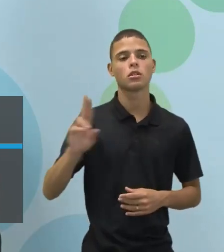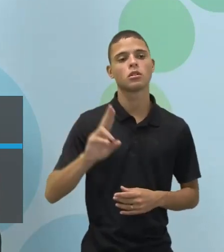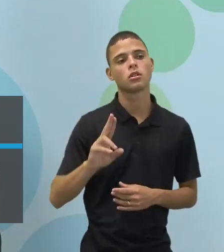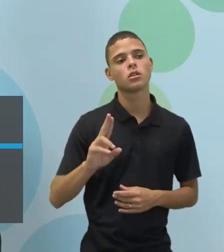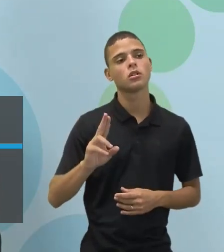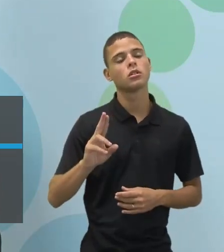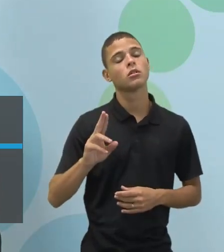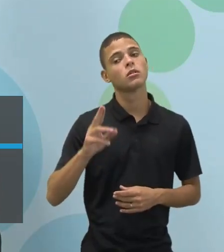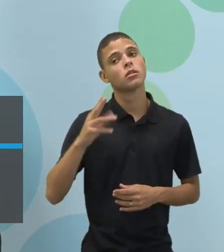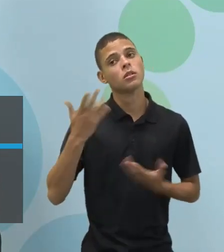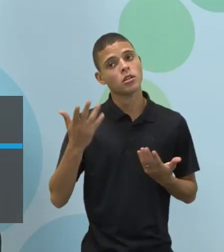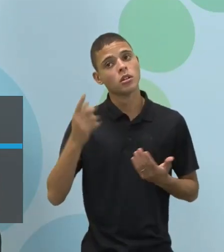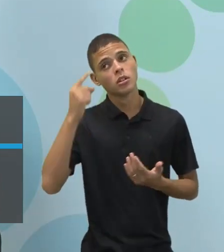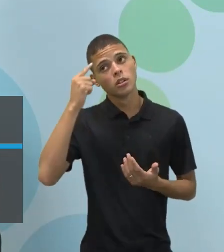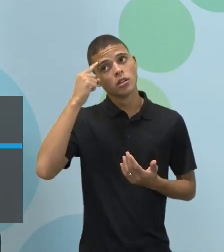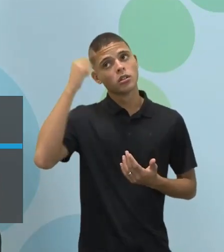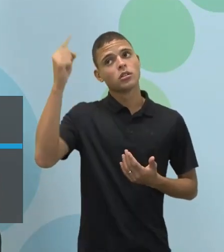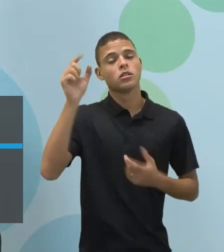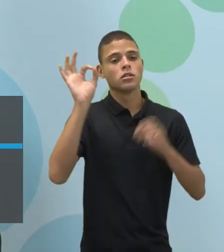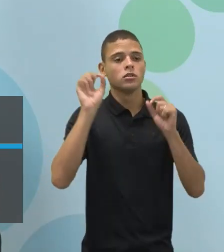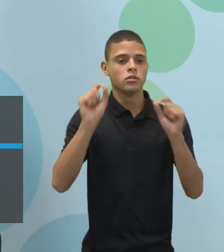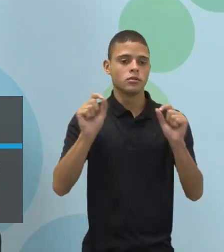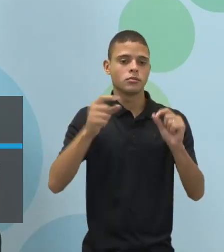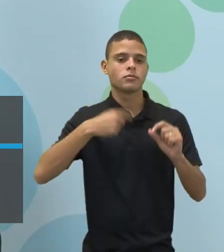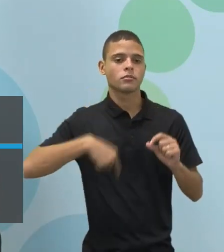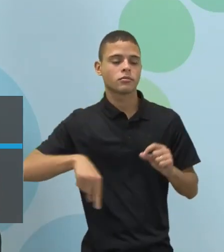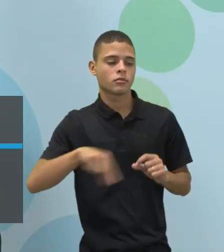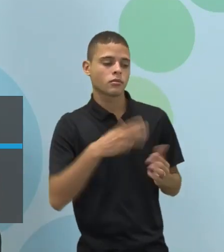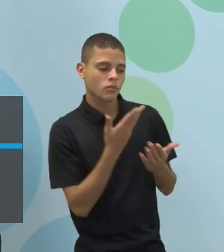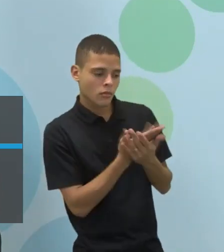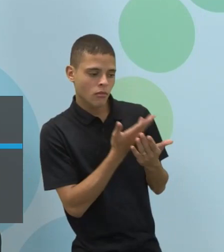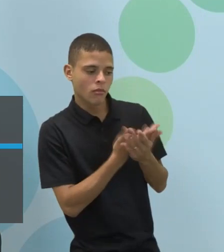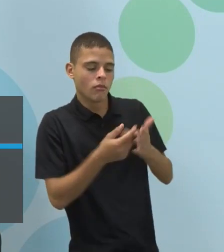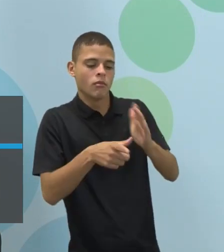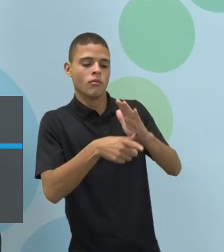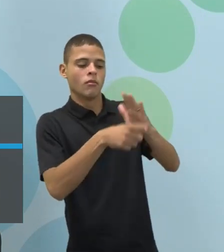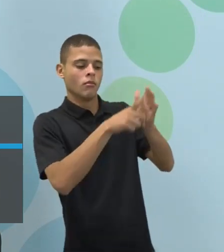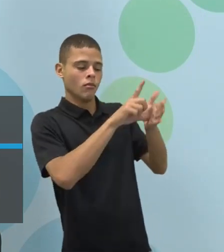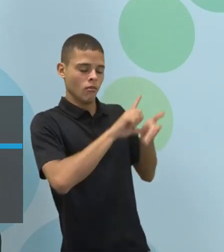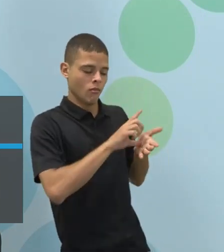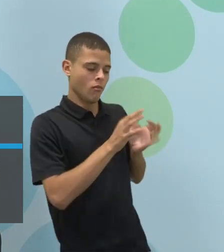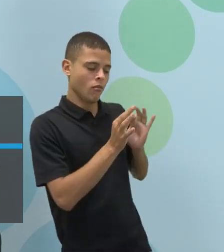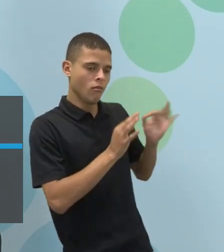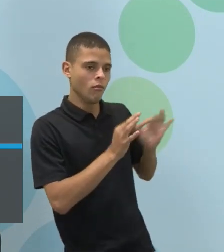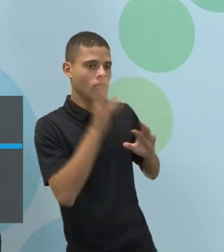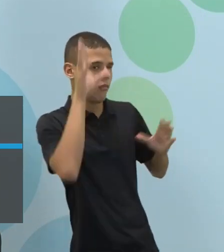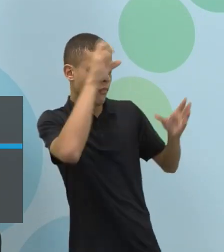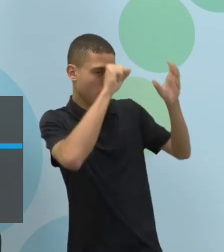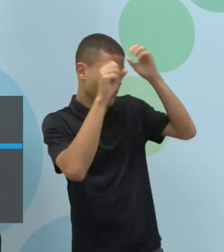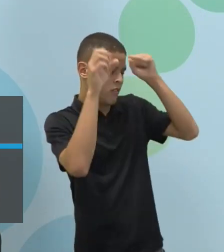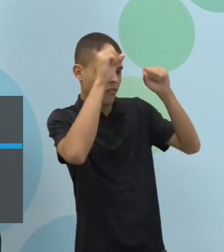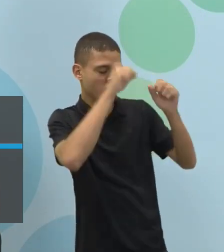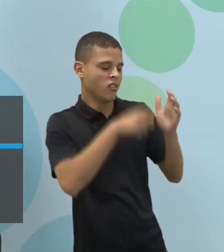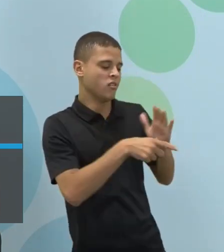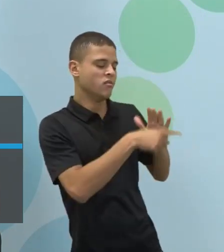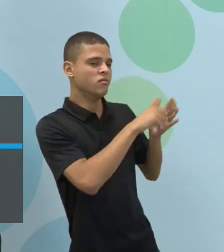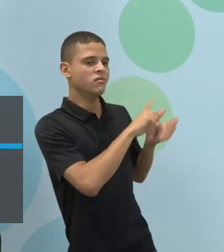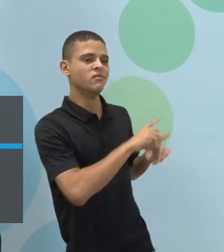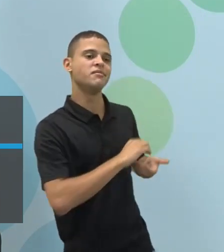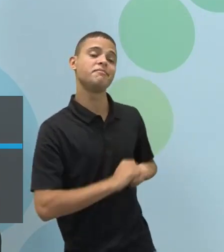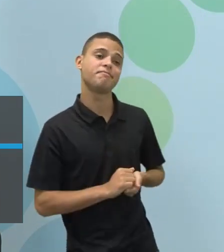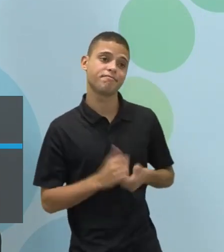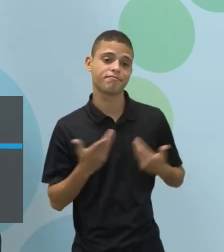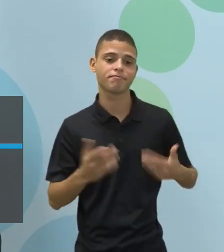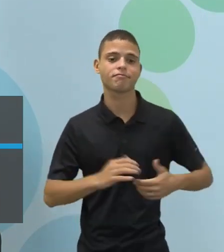ideal é que tenhamos pelo menos ciência de boa parte aí dos conteúdos curriculares.